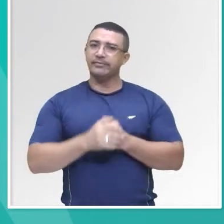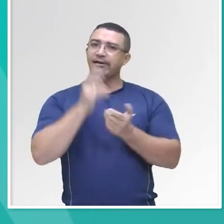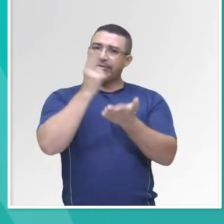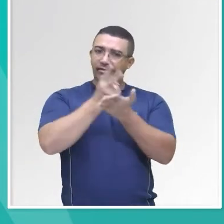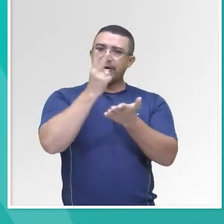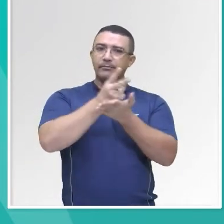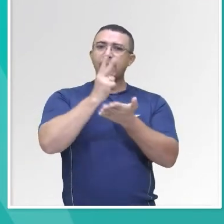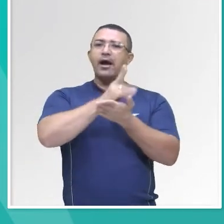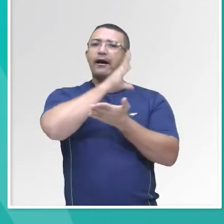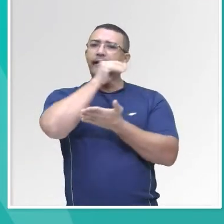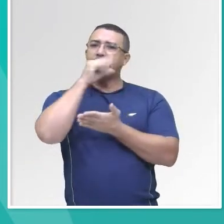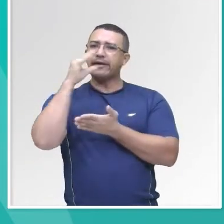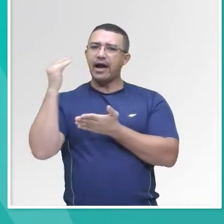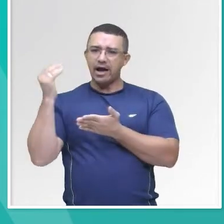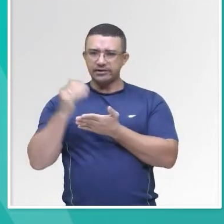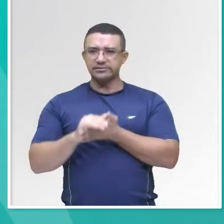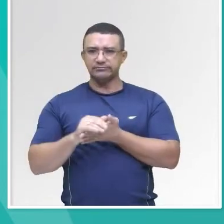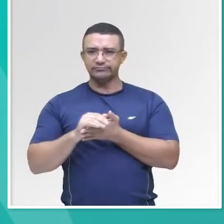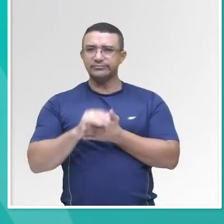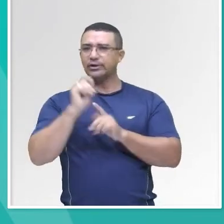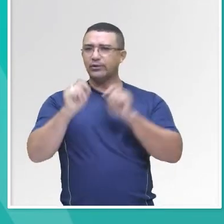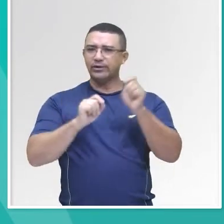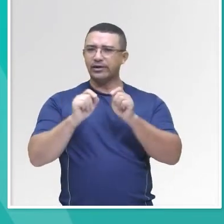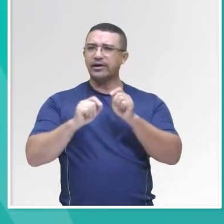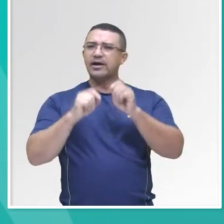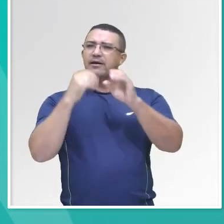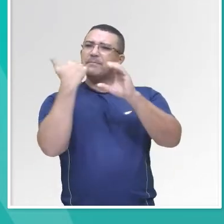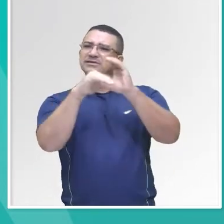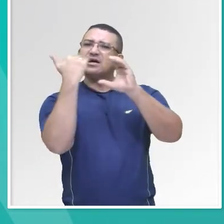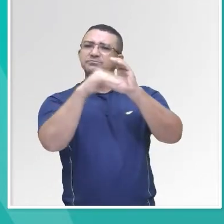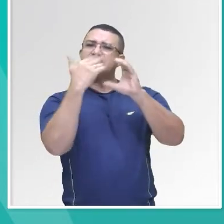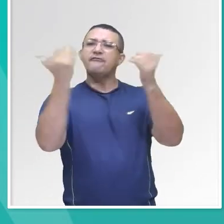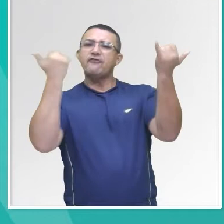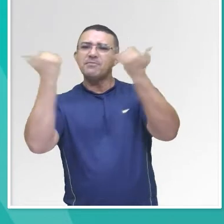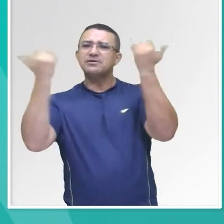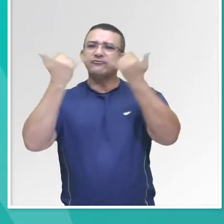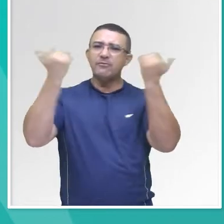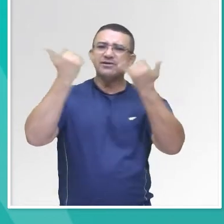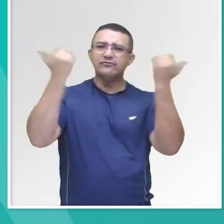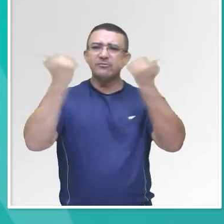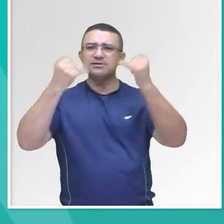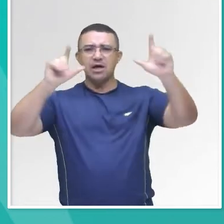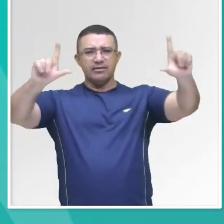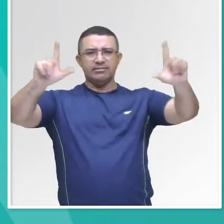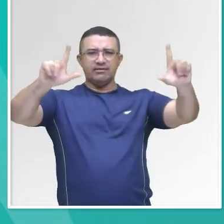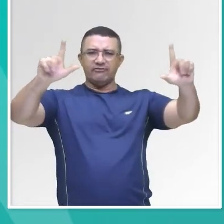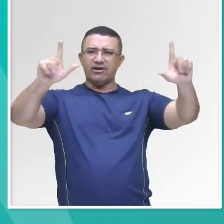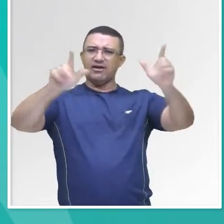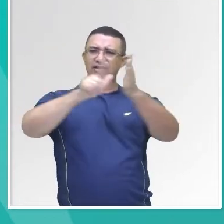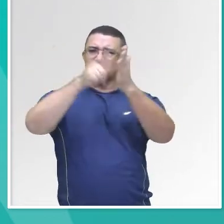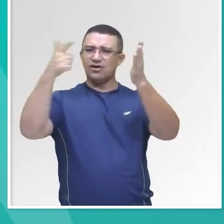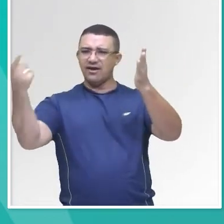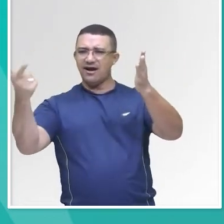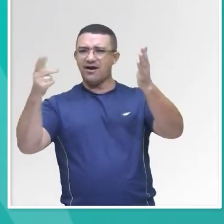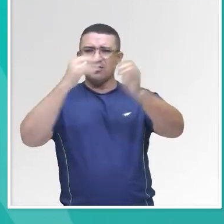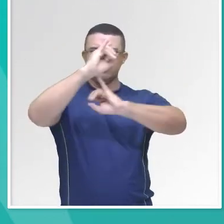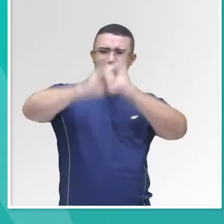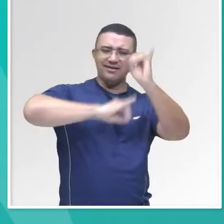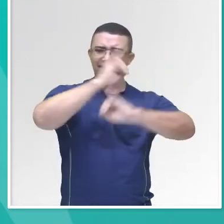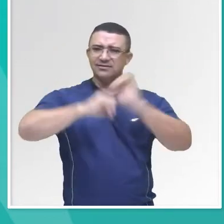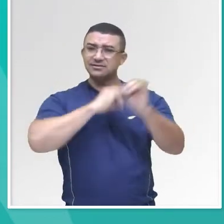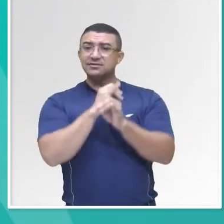estão sendo bombardeadas por mensagens, gente, que estimulam o consumo, não é? Então, o